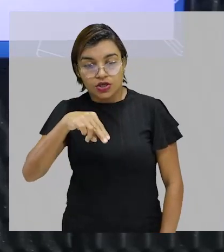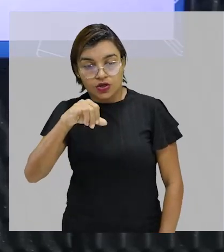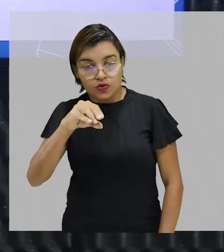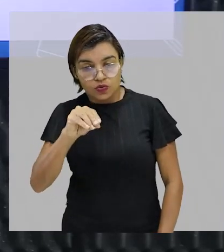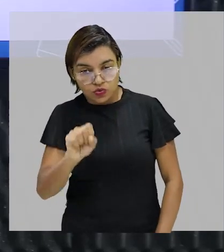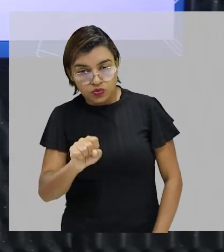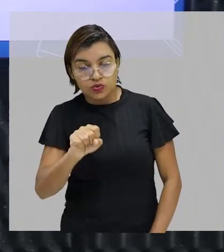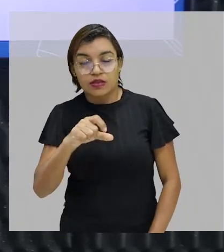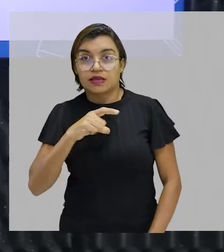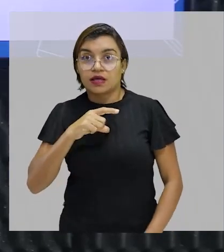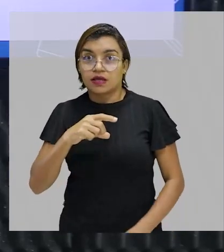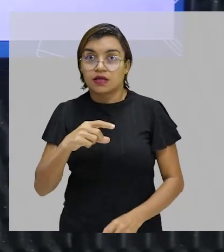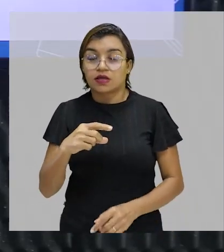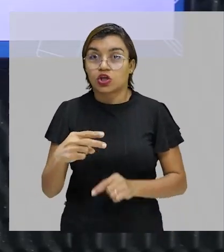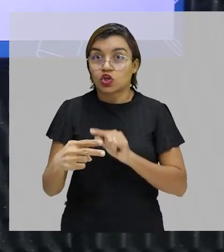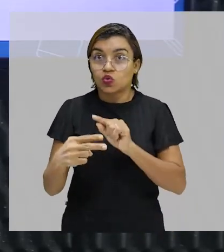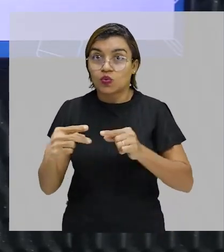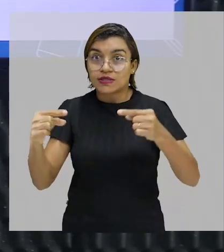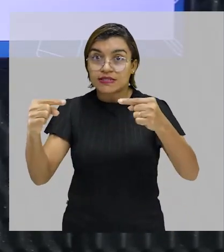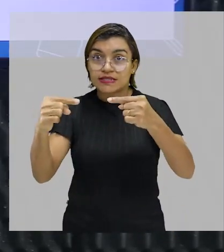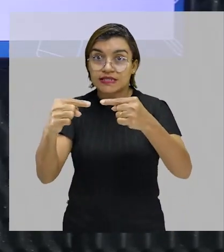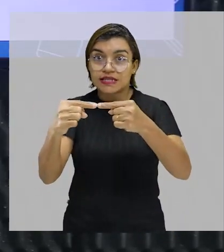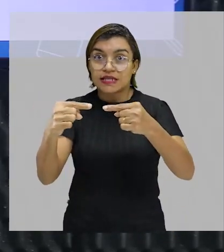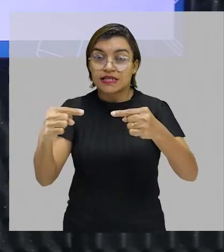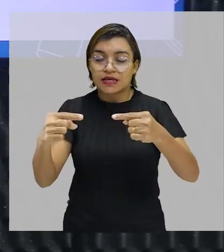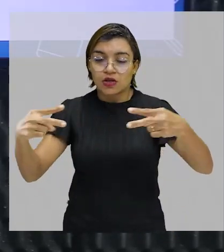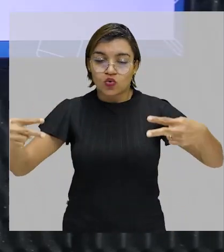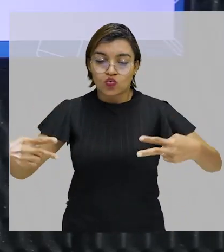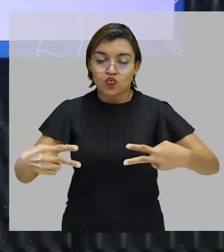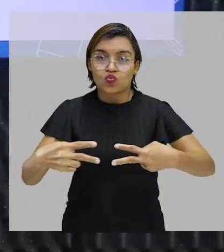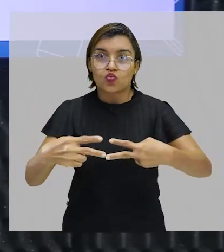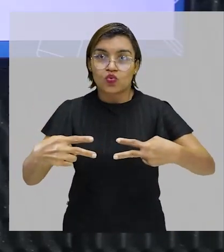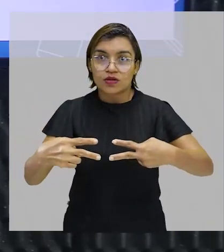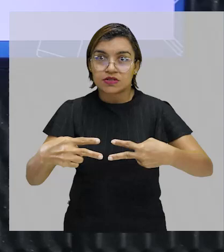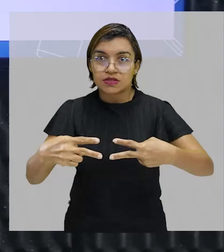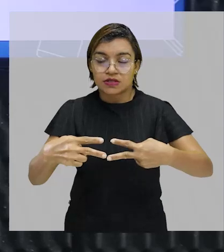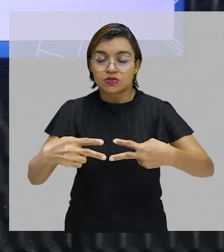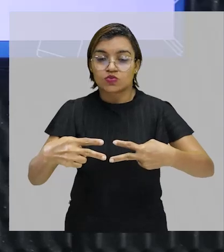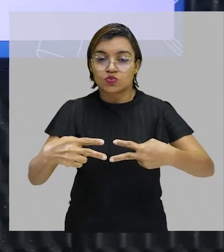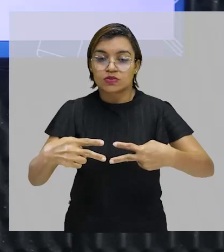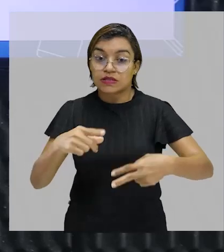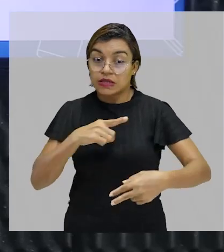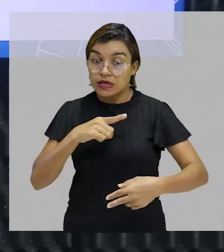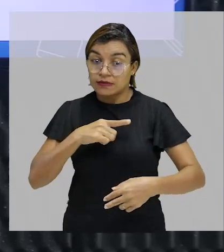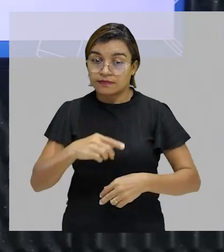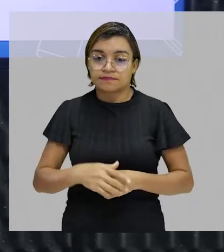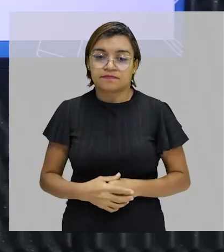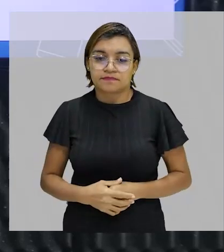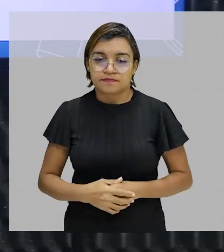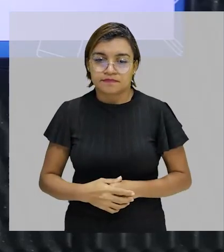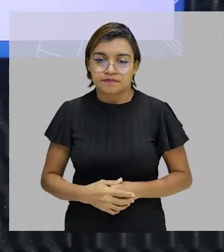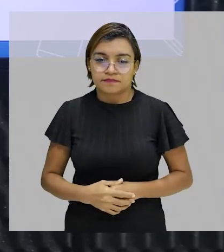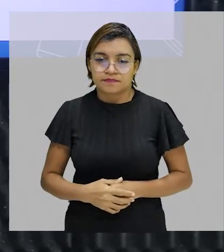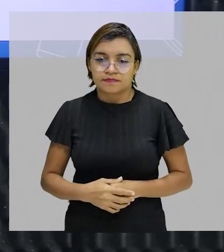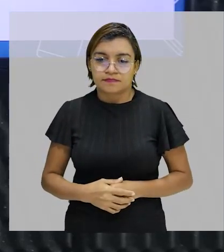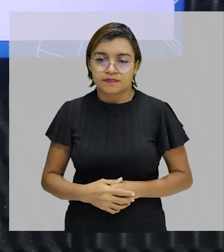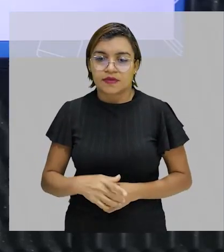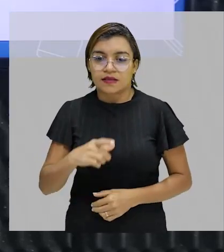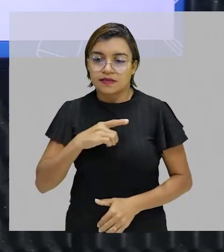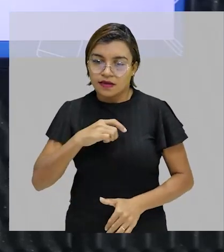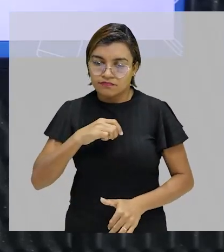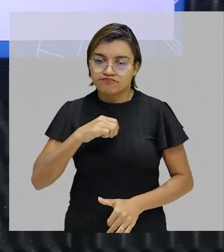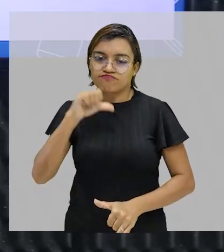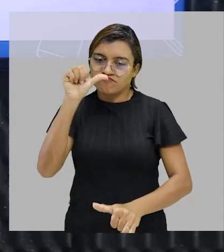show? Uma dica aí. Como poliisopreno, sofrem preferencialmente uma reação